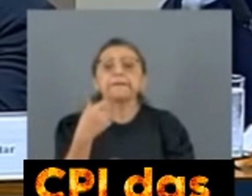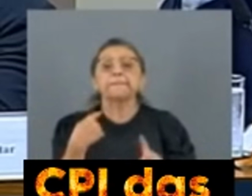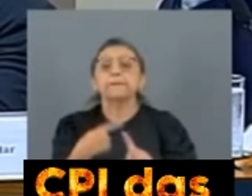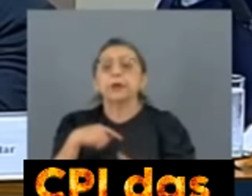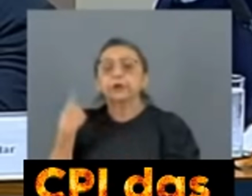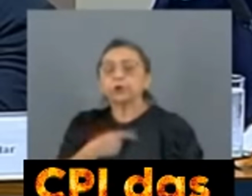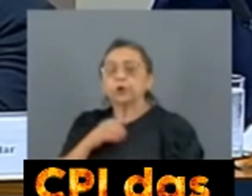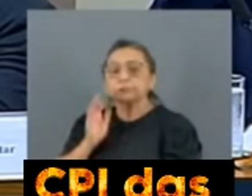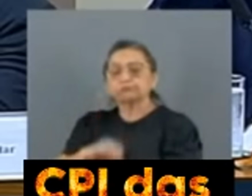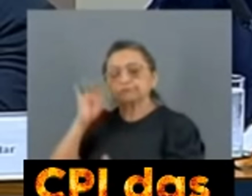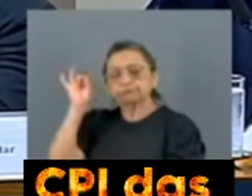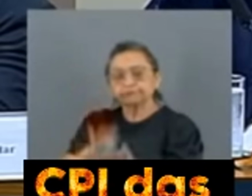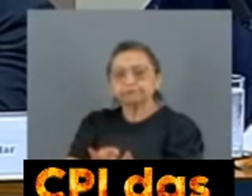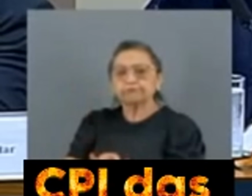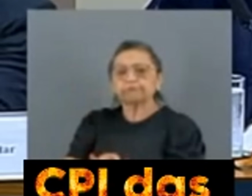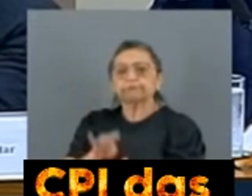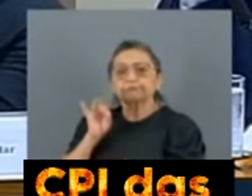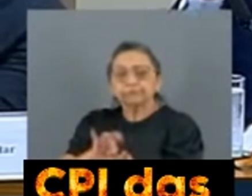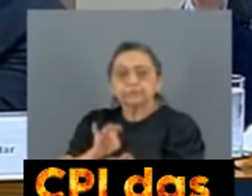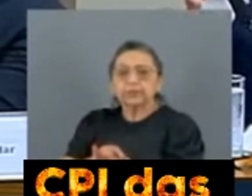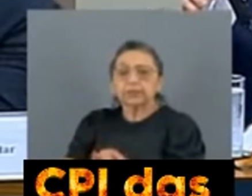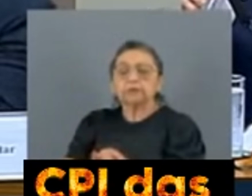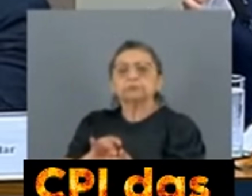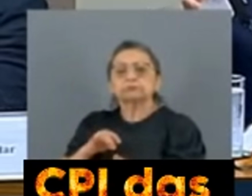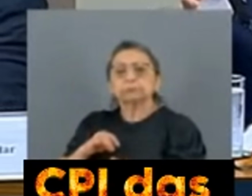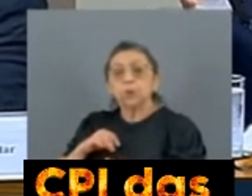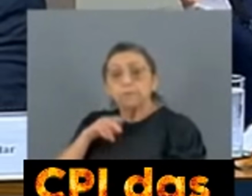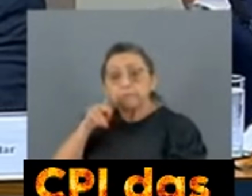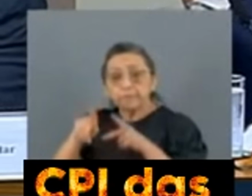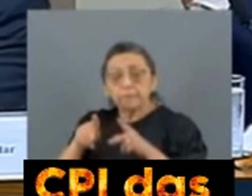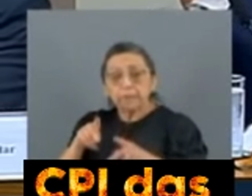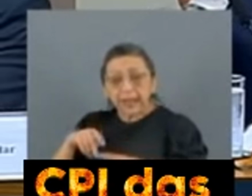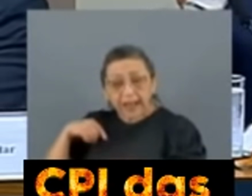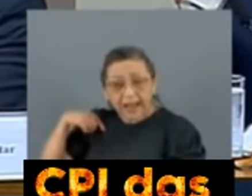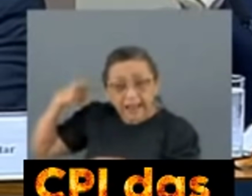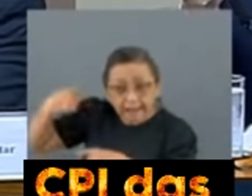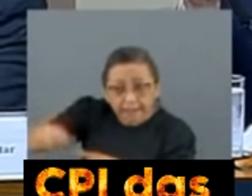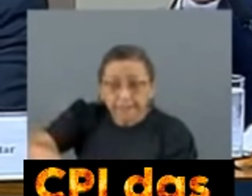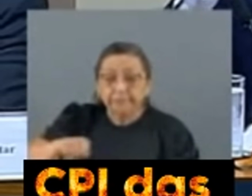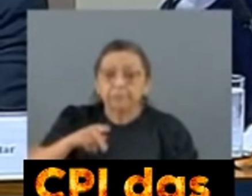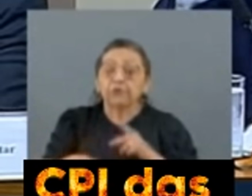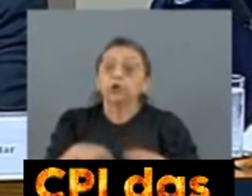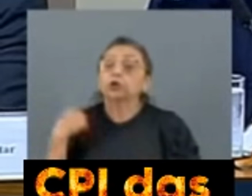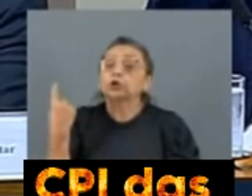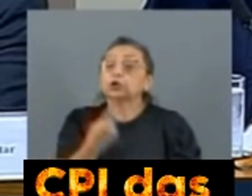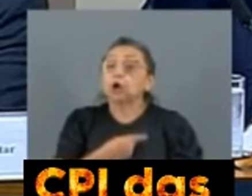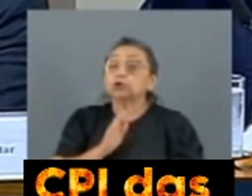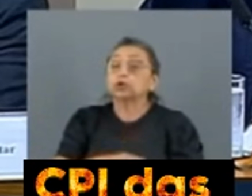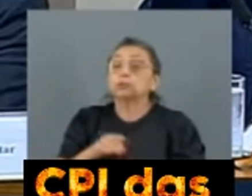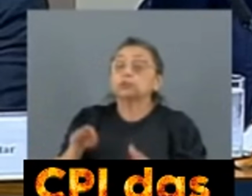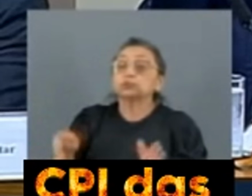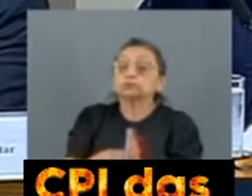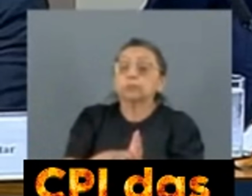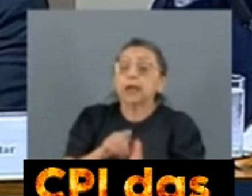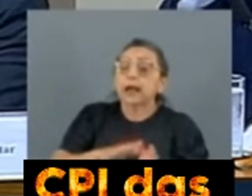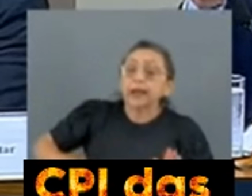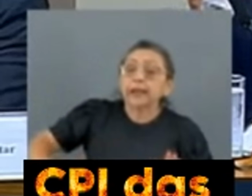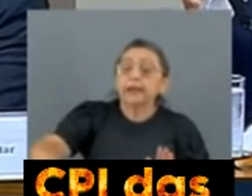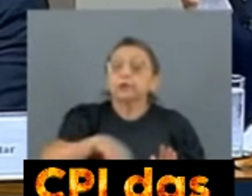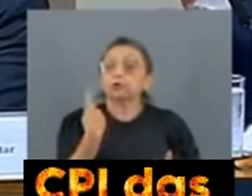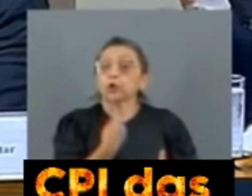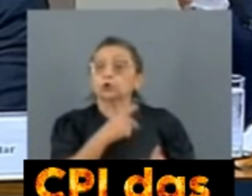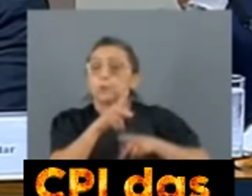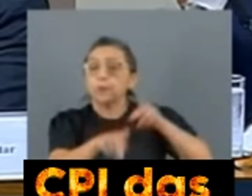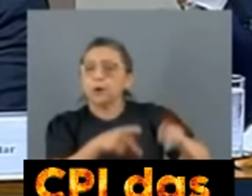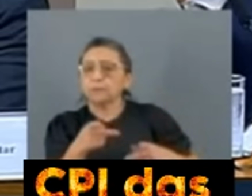nós somos os verdadeiros antropólogos do nosso povo. Nós somos os ambientalistas do nosso